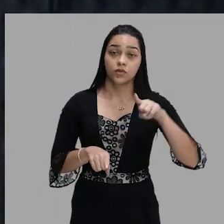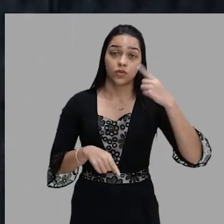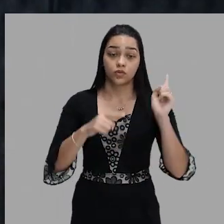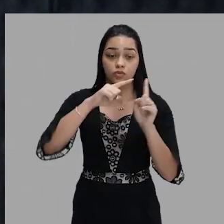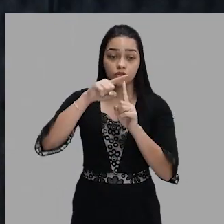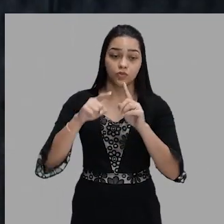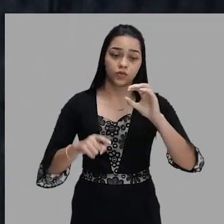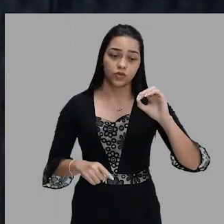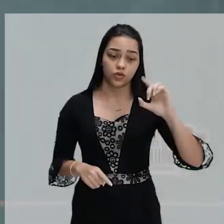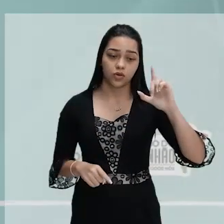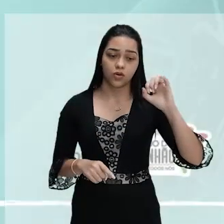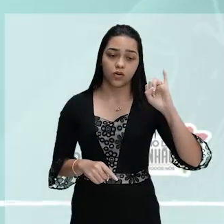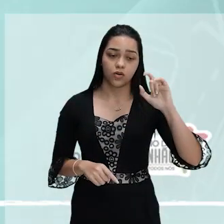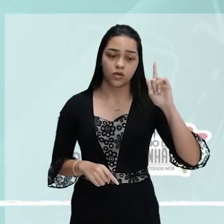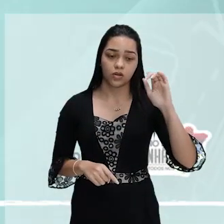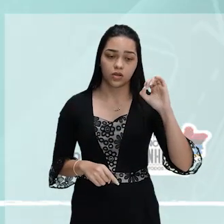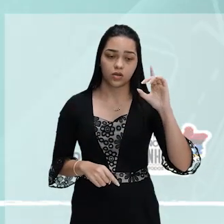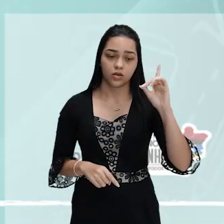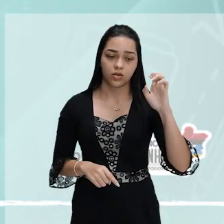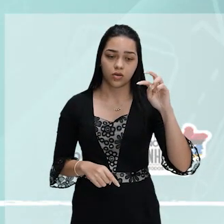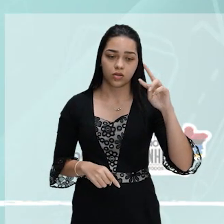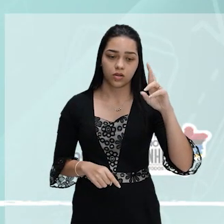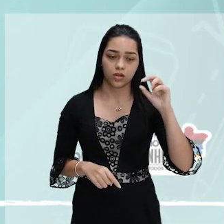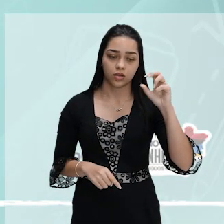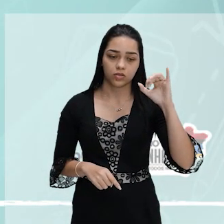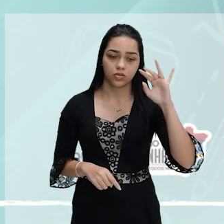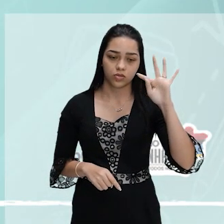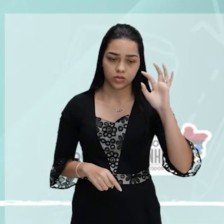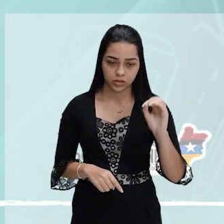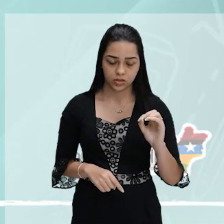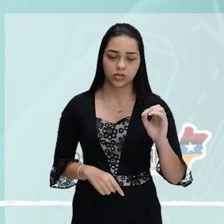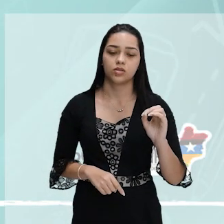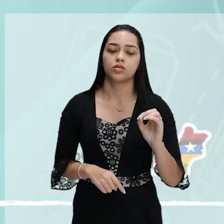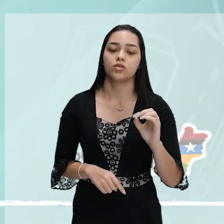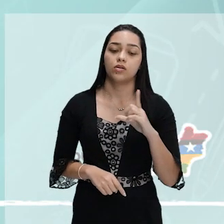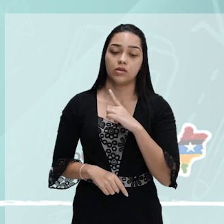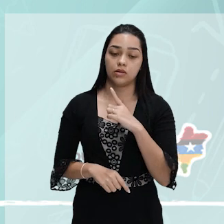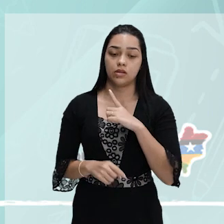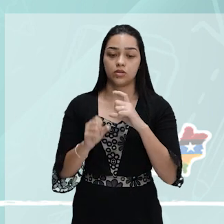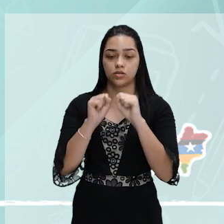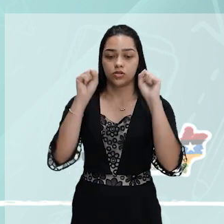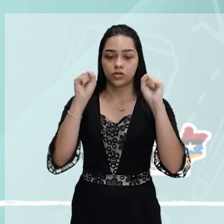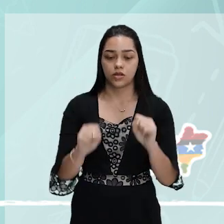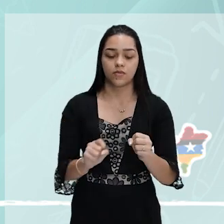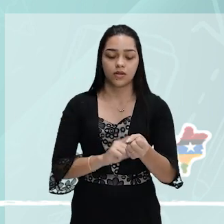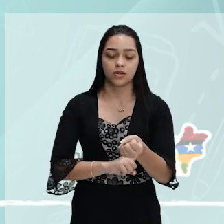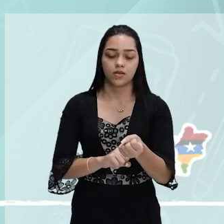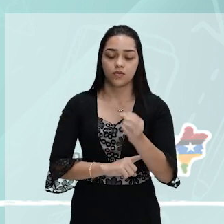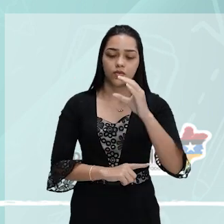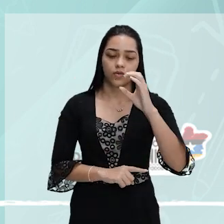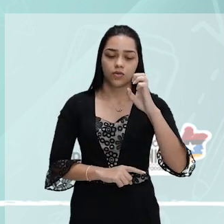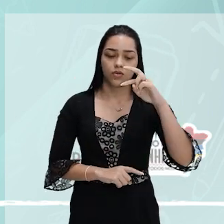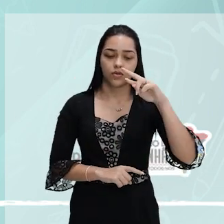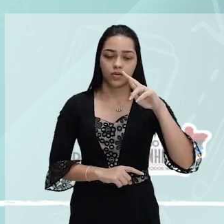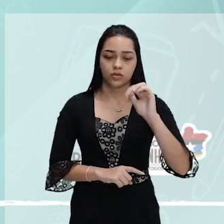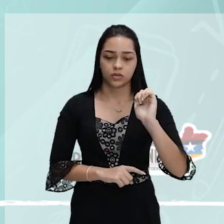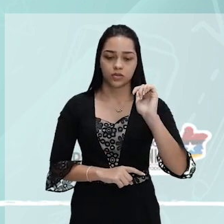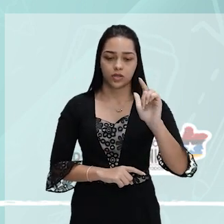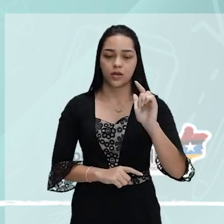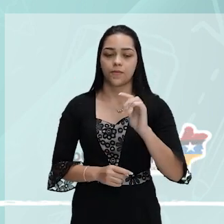tipo de célula muito importante do nosso tecido nervoso vai se chamar